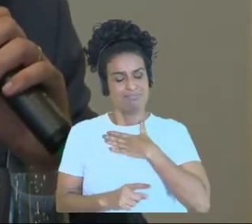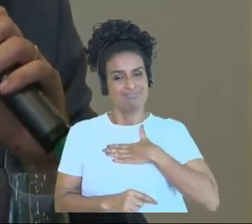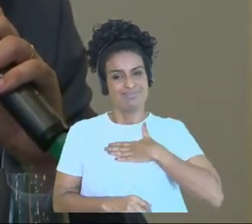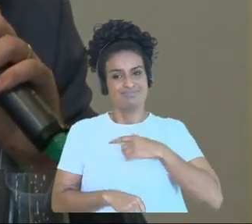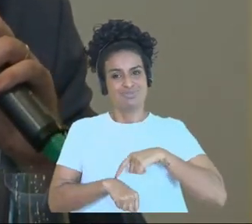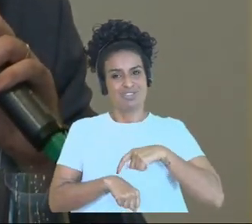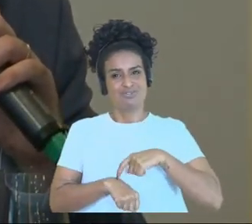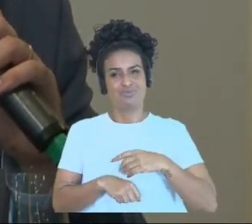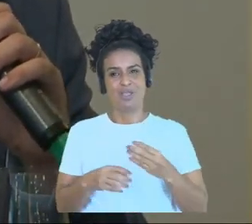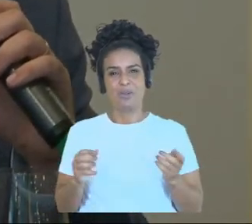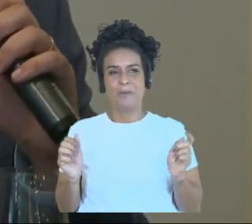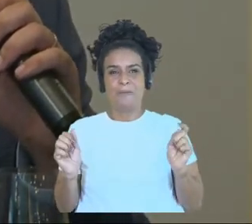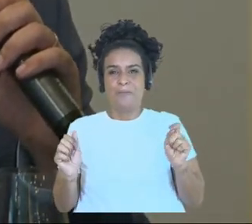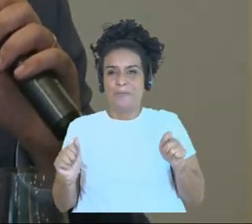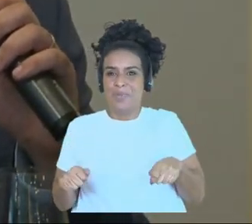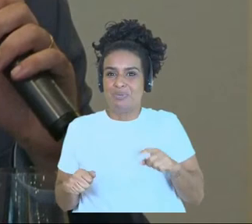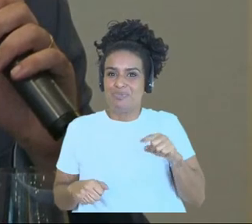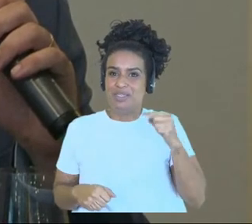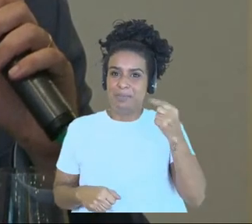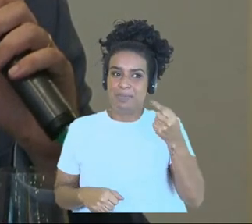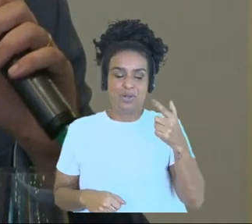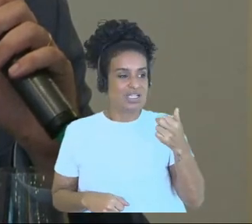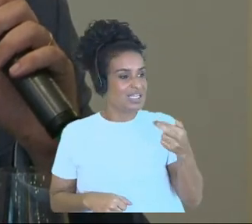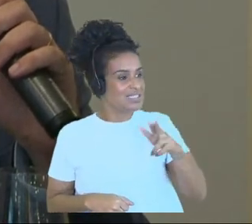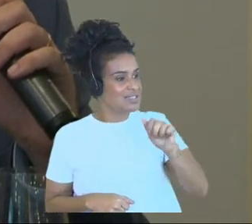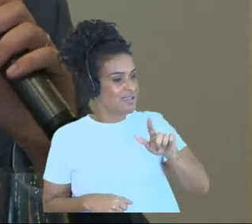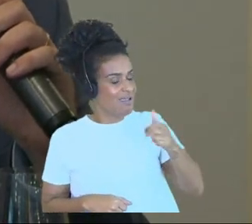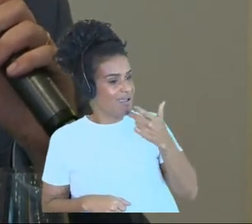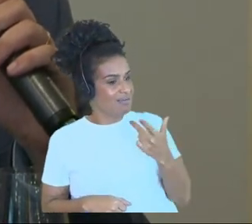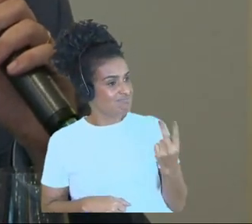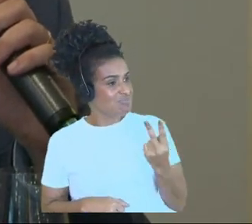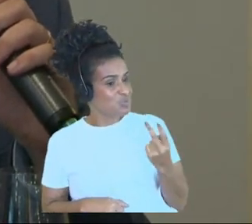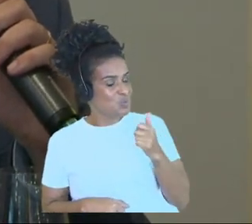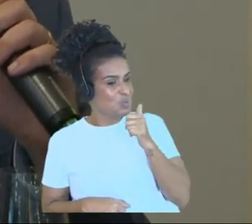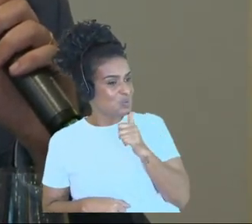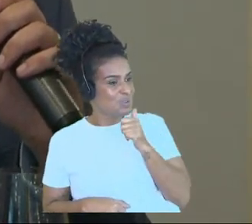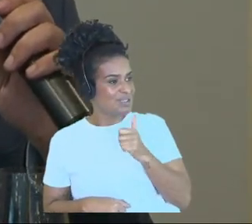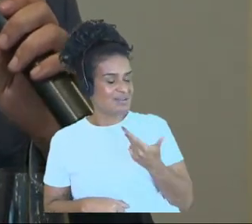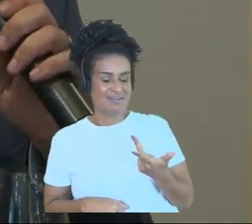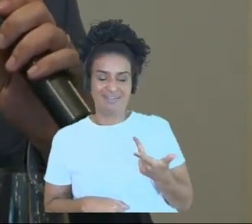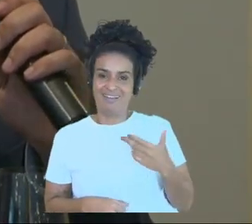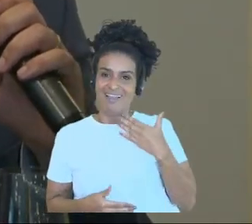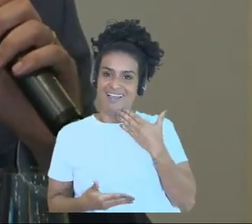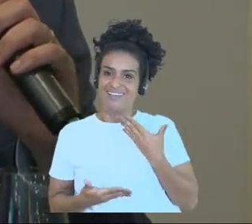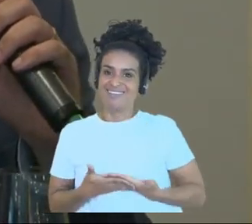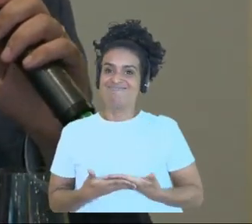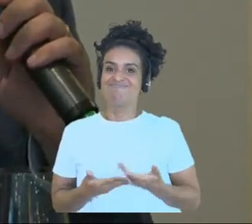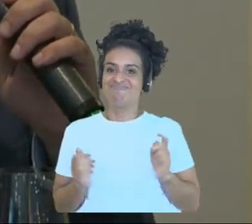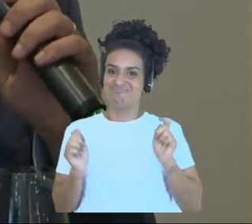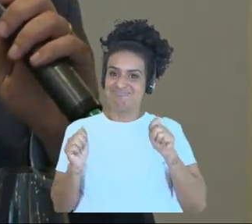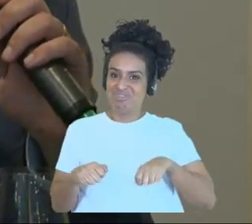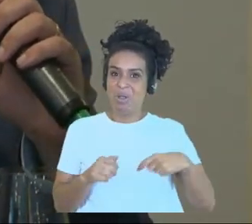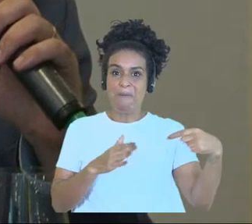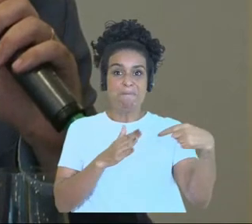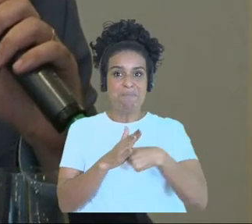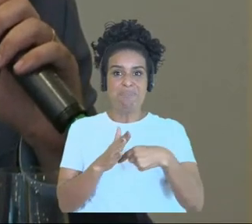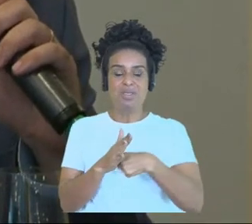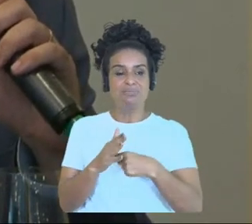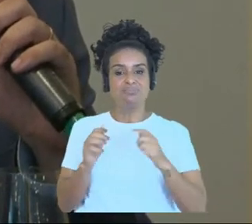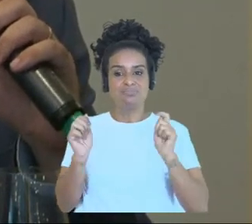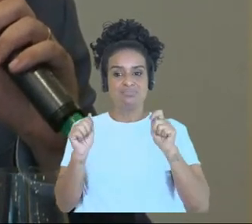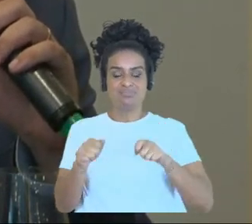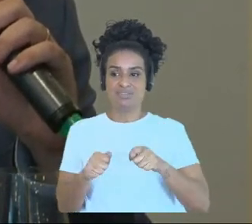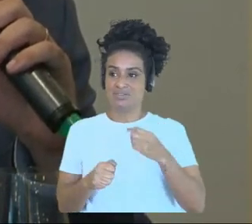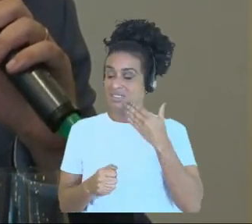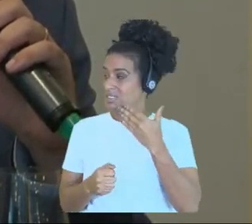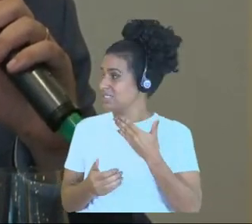satisfeito, porque, depois de ouvir a Graziella e a Juliana, eu tenho a convicção, mais do que, e as perguntas, obviamente, mas eu tenho a